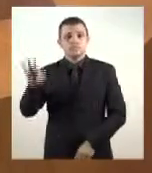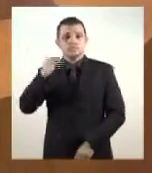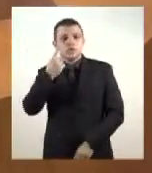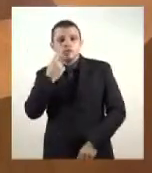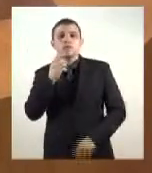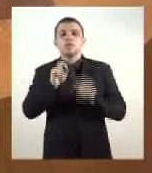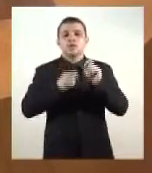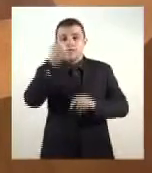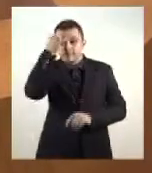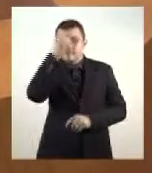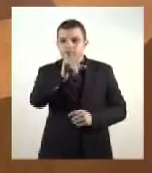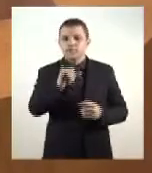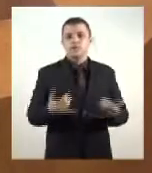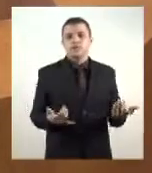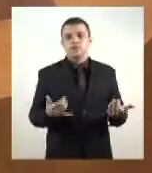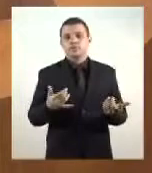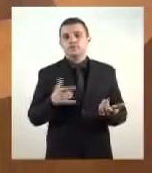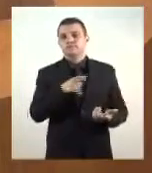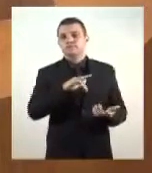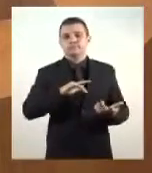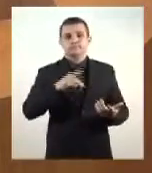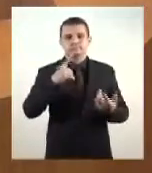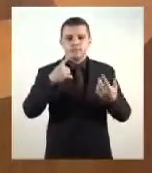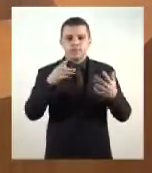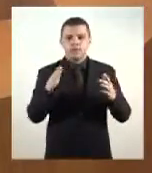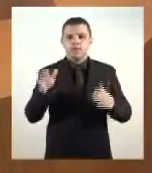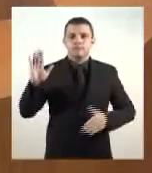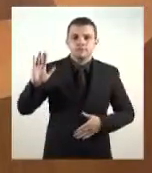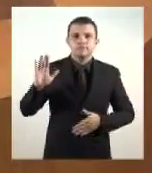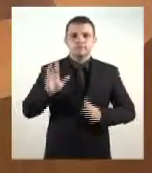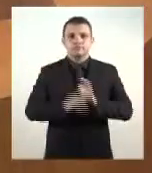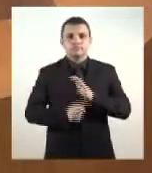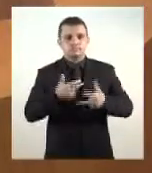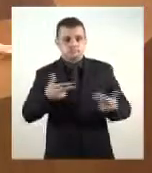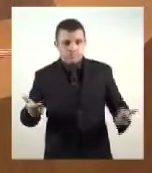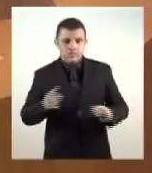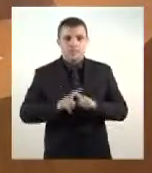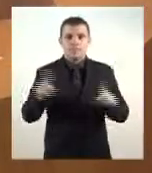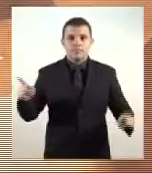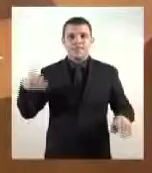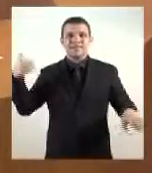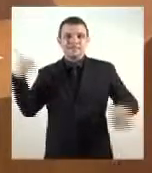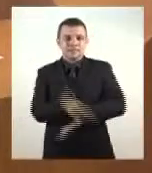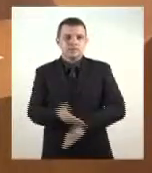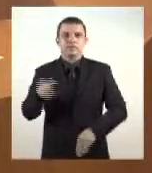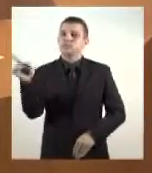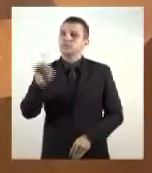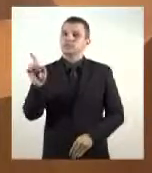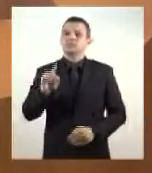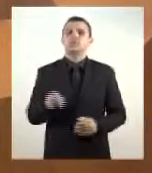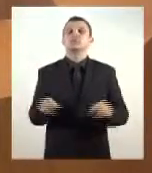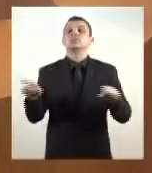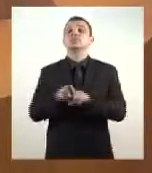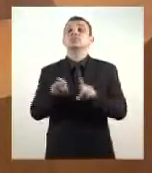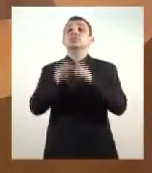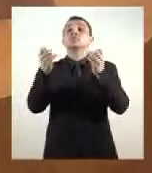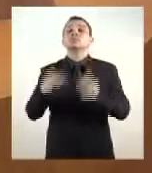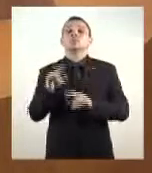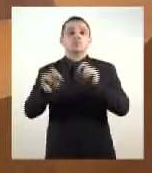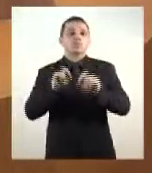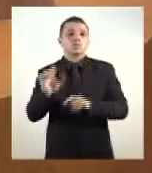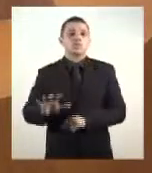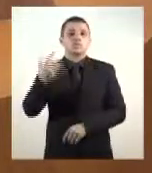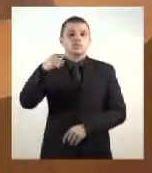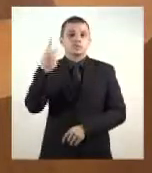mas nunca nem jamais a intervenção federal. E digo isso pelo próprio exemplo prático, deputado Marco Aurélio, que vivemos em nosso país. Nunca